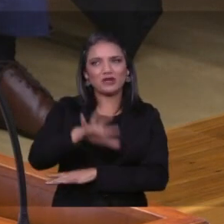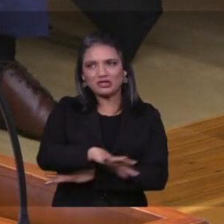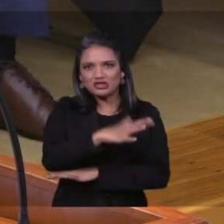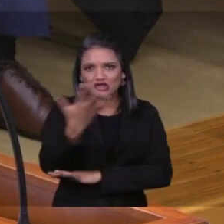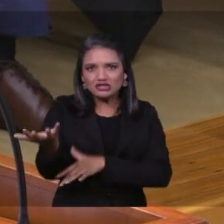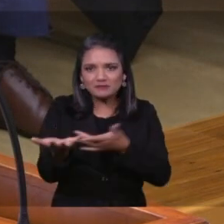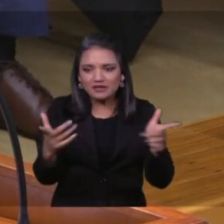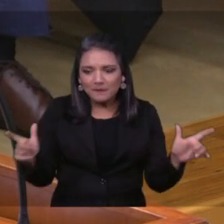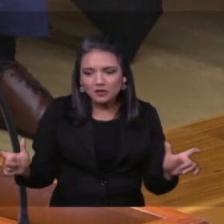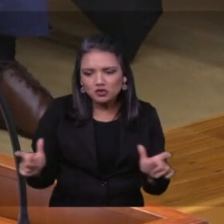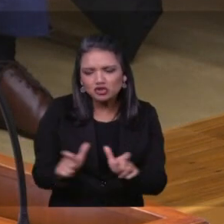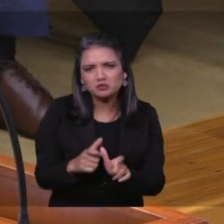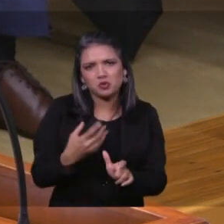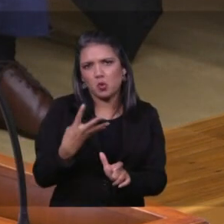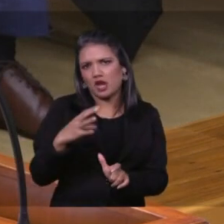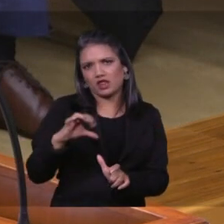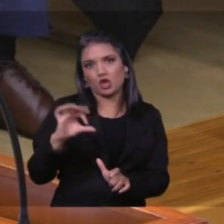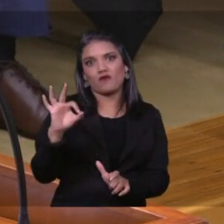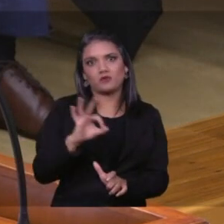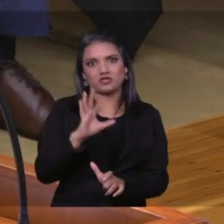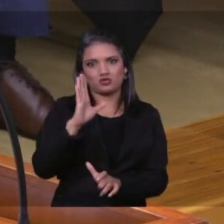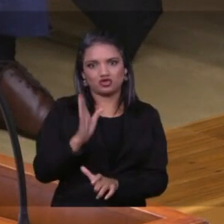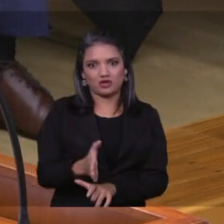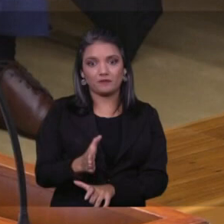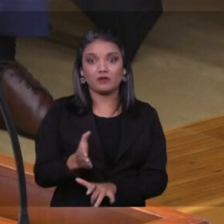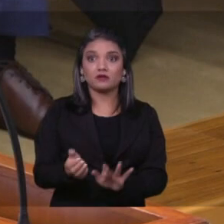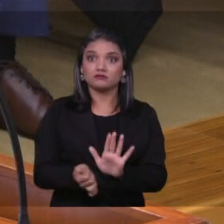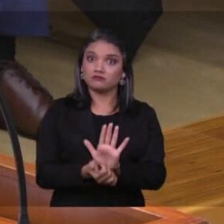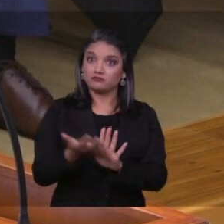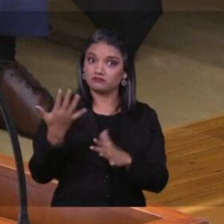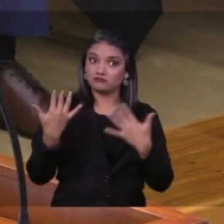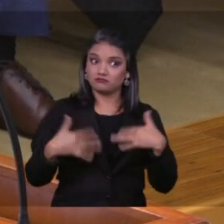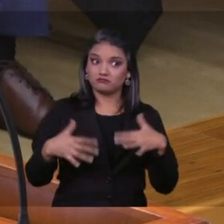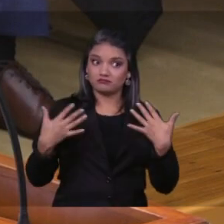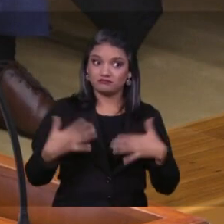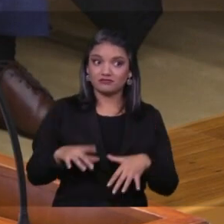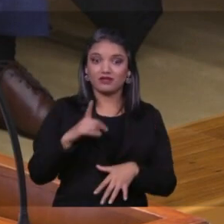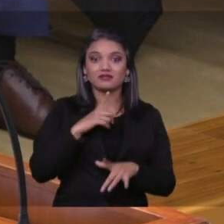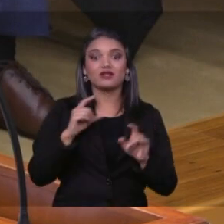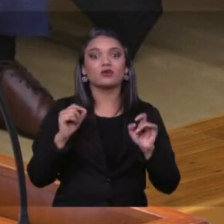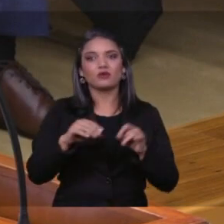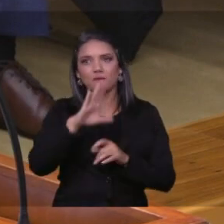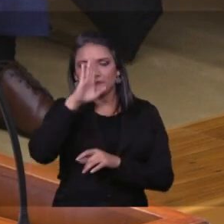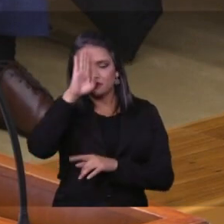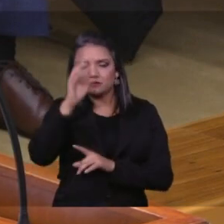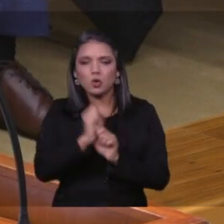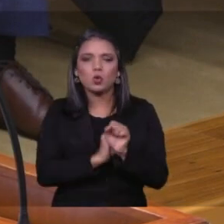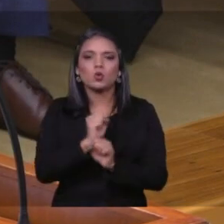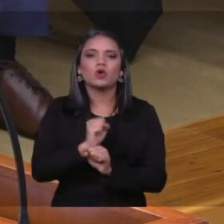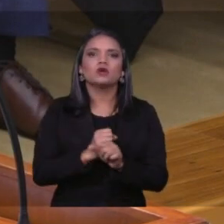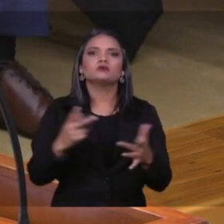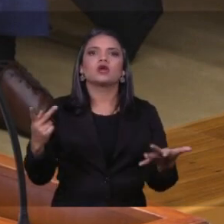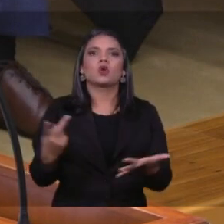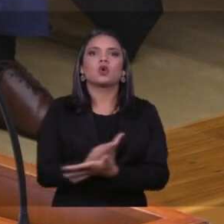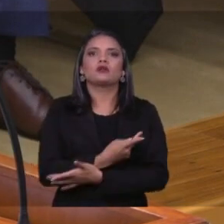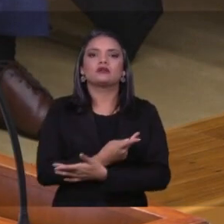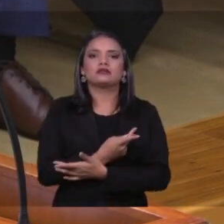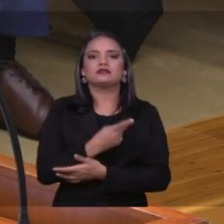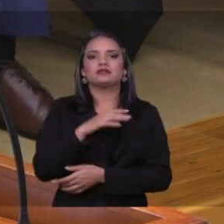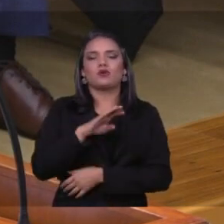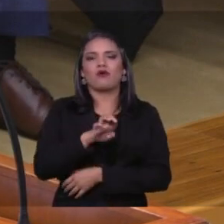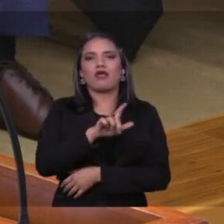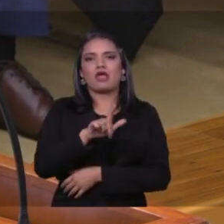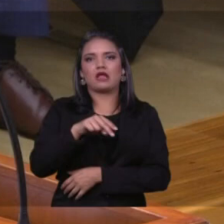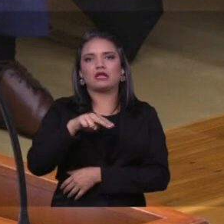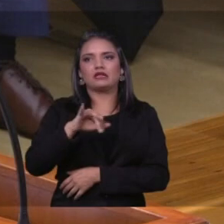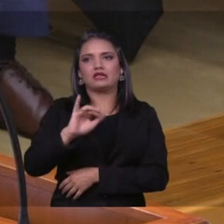de 49% na região. Os números são expressivos, em especial em um ano marcado pelo fenômeno El Niño, com seca